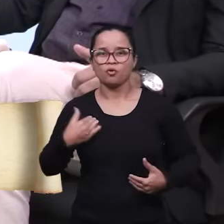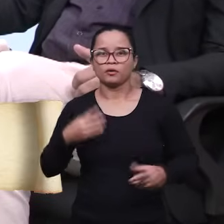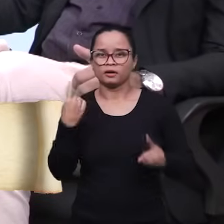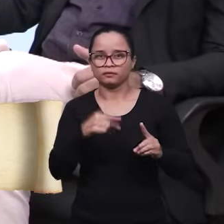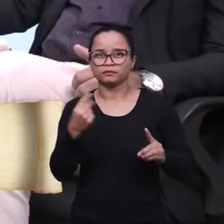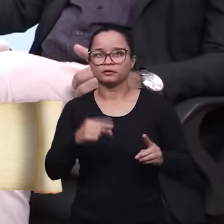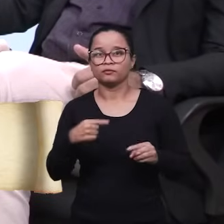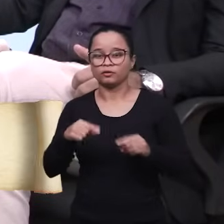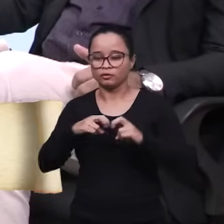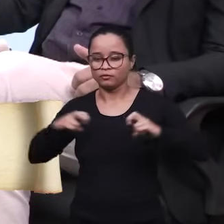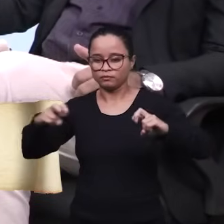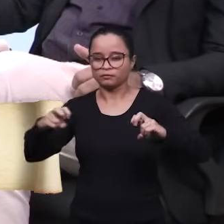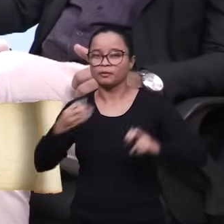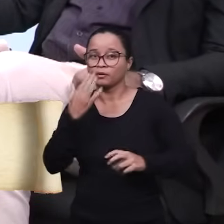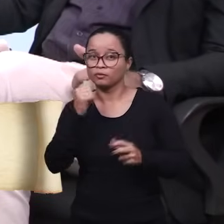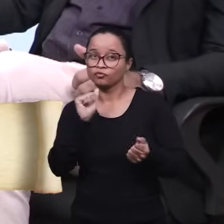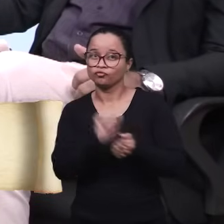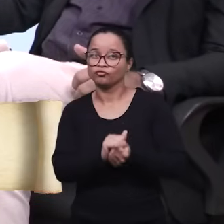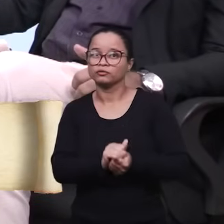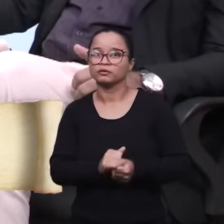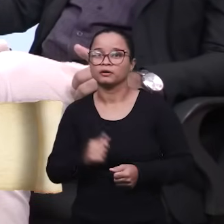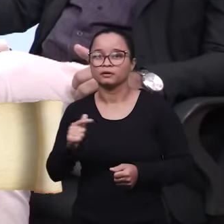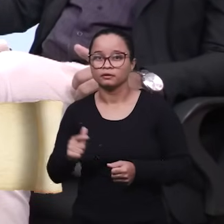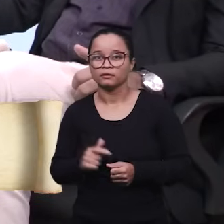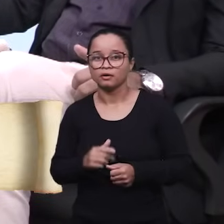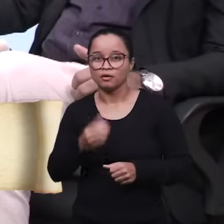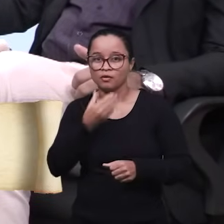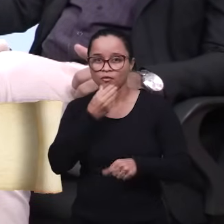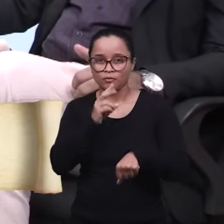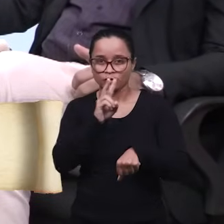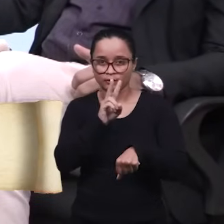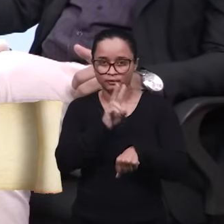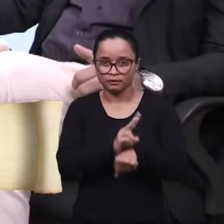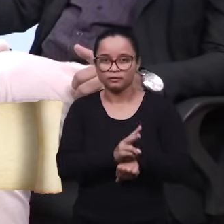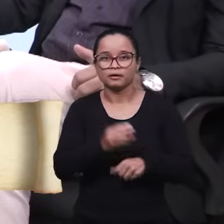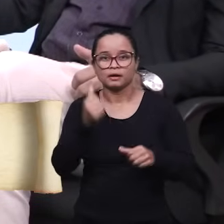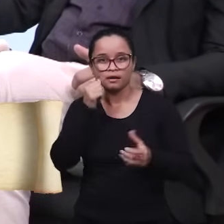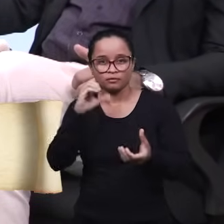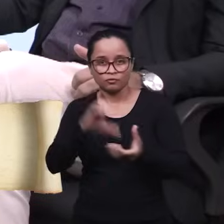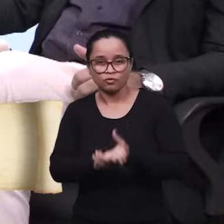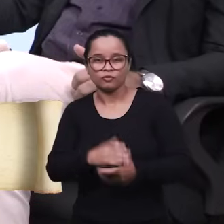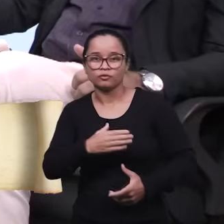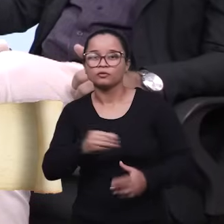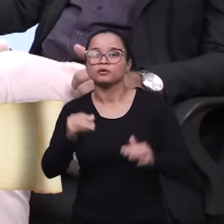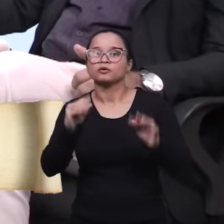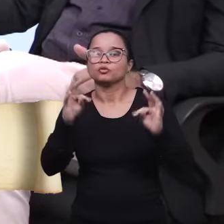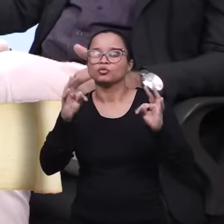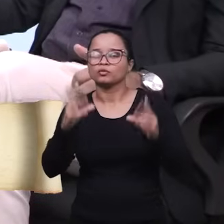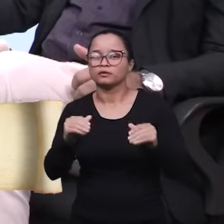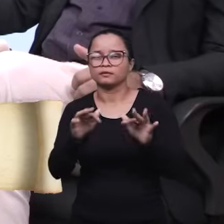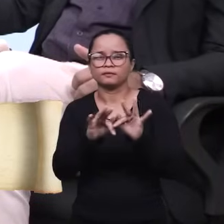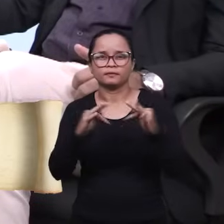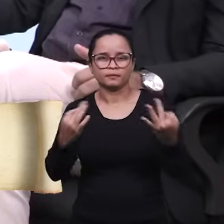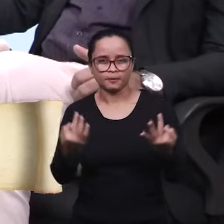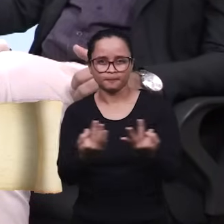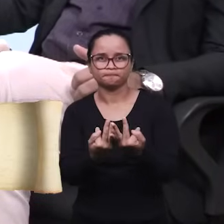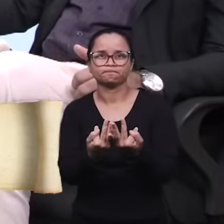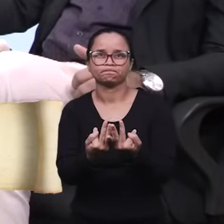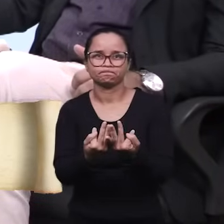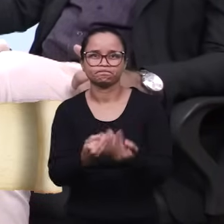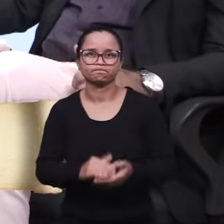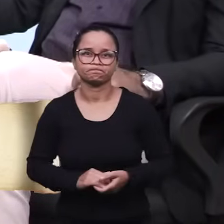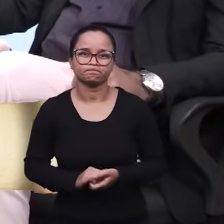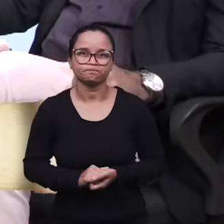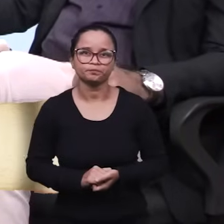e foram batizados. O carcereiro, a esposa, os filhos, toda a sua casa.